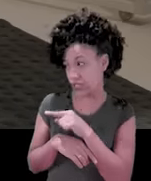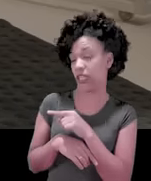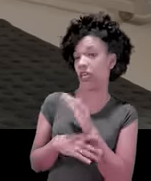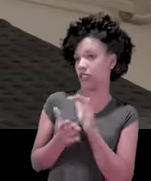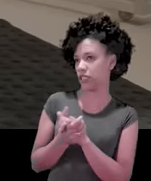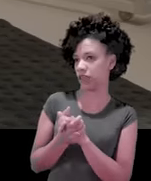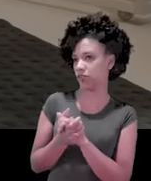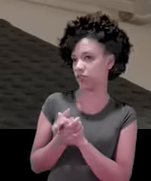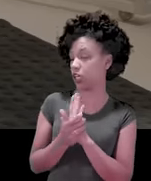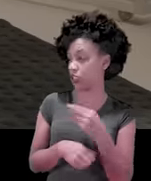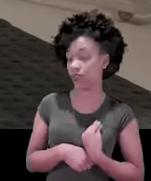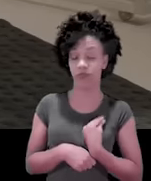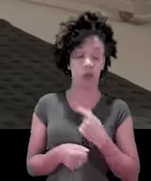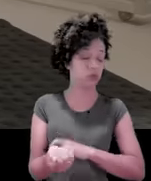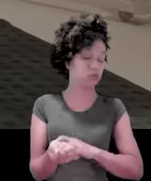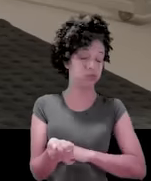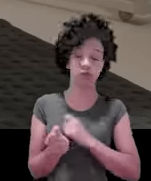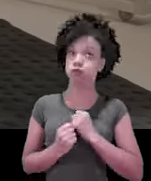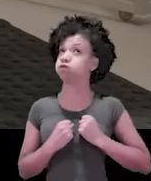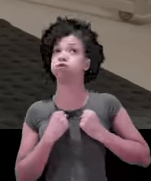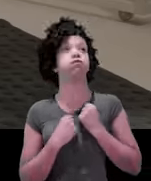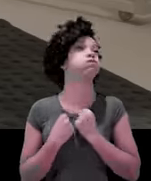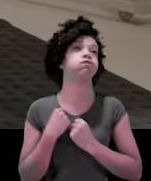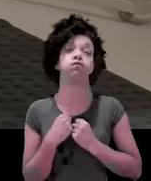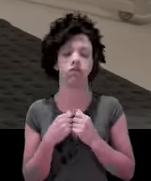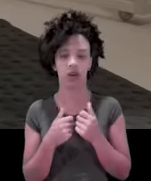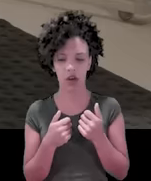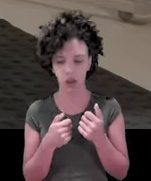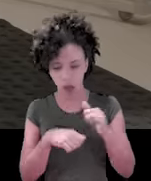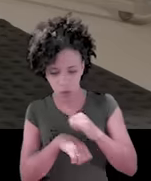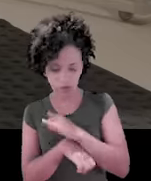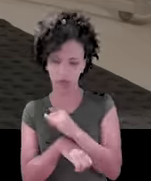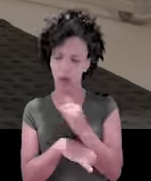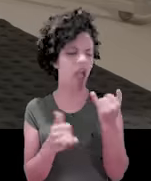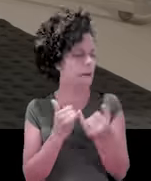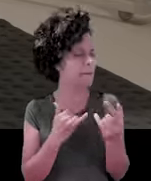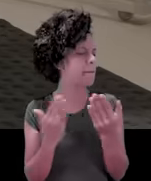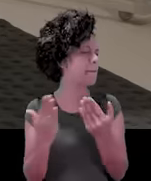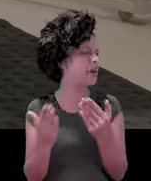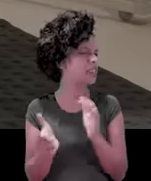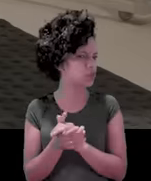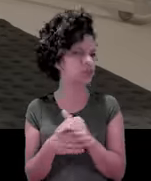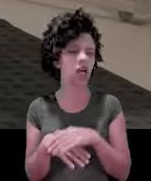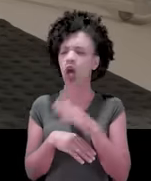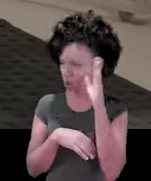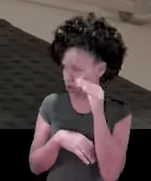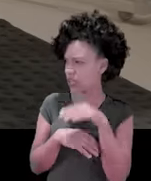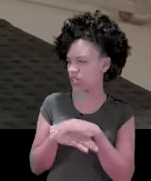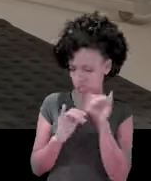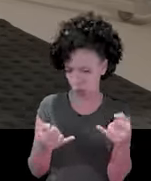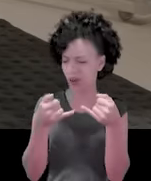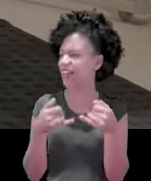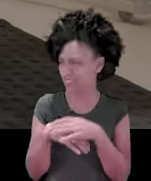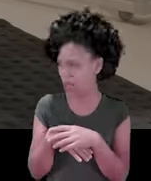você é um cara casado ele já viveu um estresse tão grande que foi naquele naquela situação da ver ele fala mais nenhum parecido como foi a minha curioso qual seria a